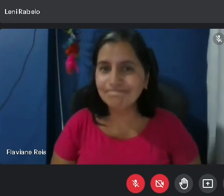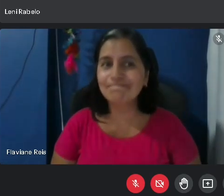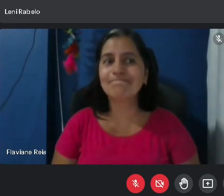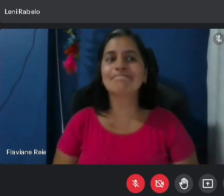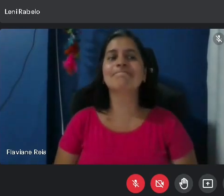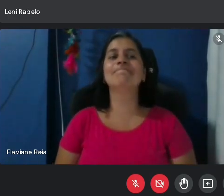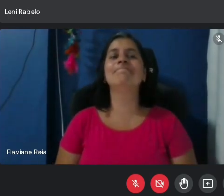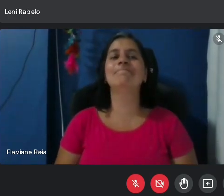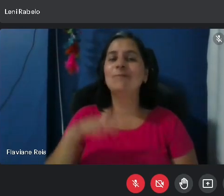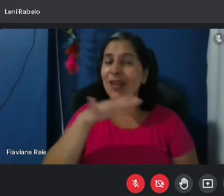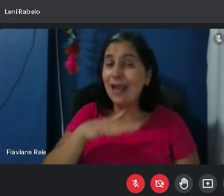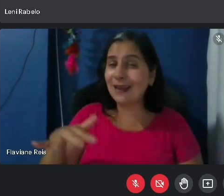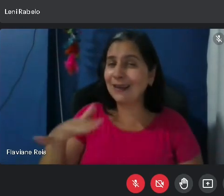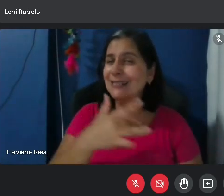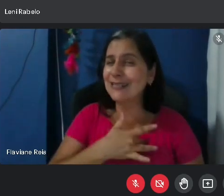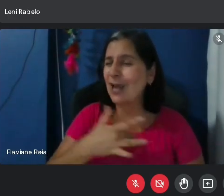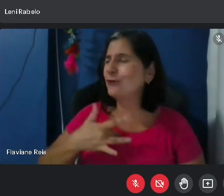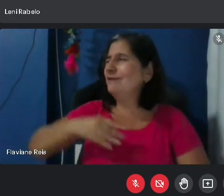Falta na área da saúde.